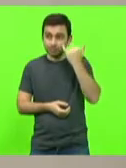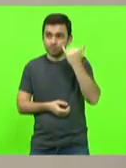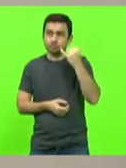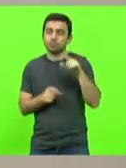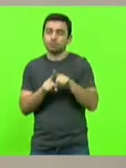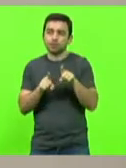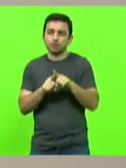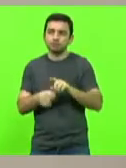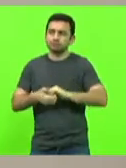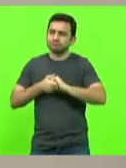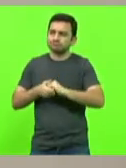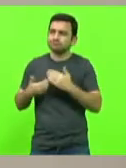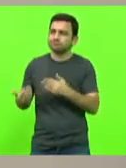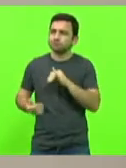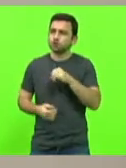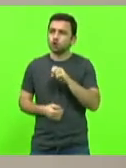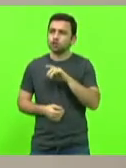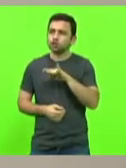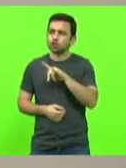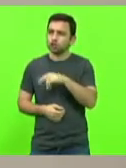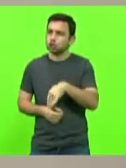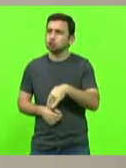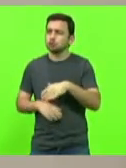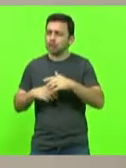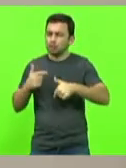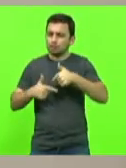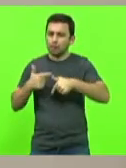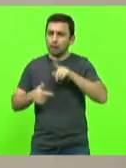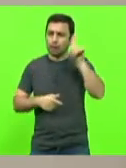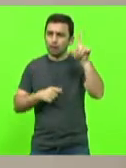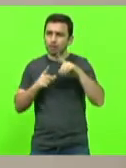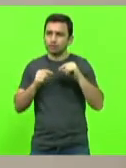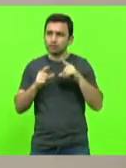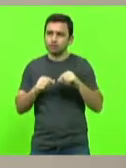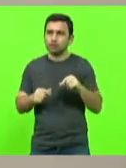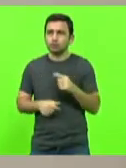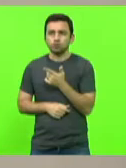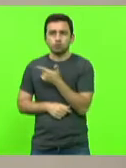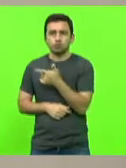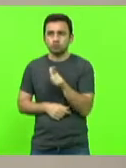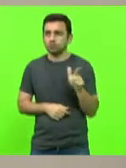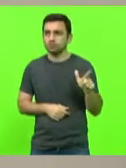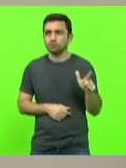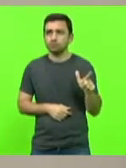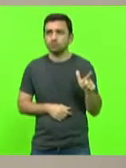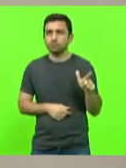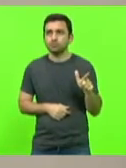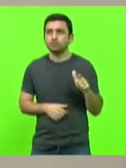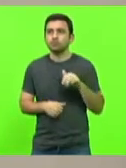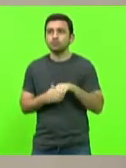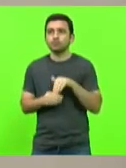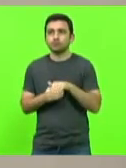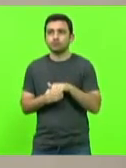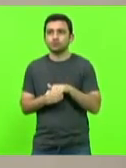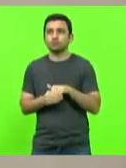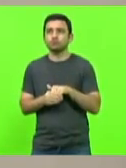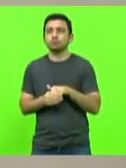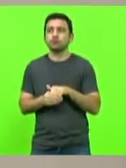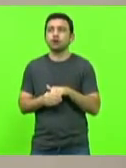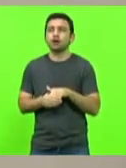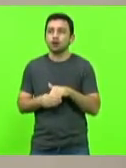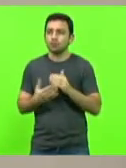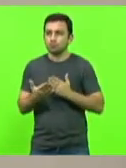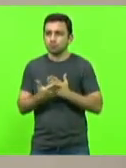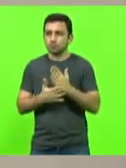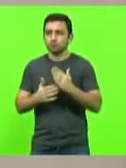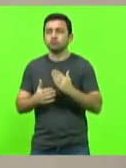Jorginho Melo pelo trabalho que vem exercendo em Brasília. Em discussão. Não havendo quem queira discutir, em votação. Deputados que aprovam, permaneçam como